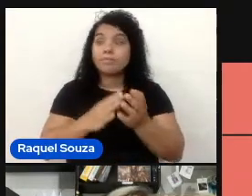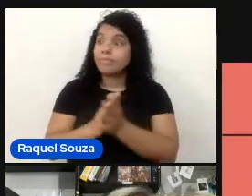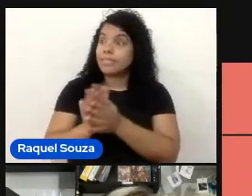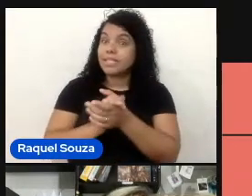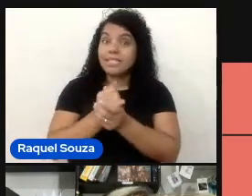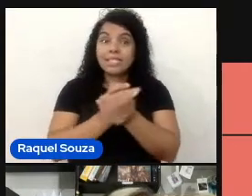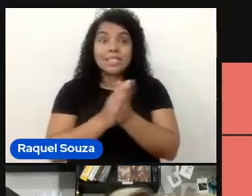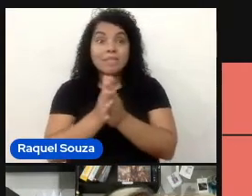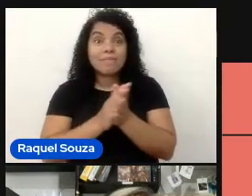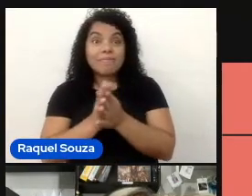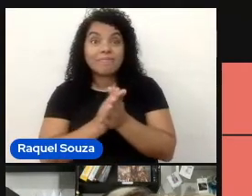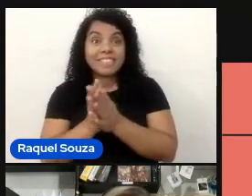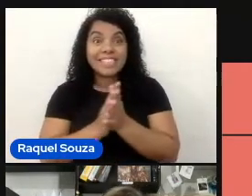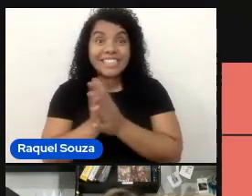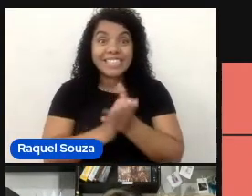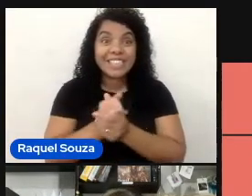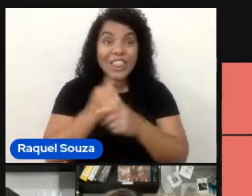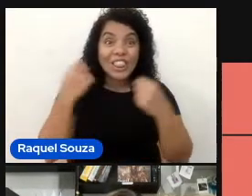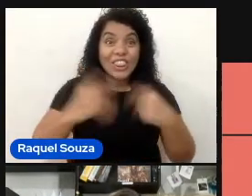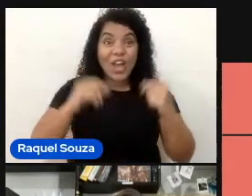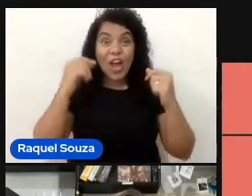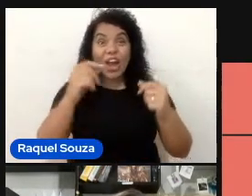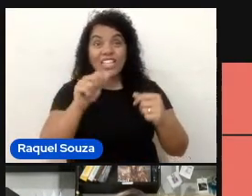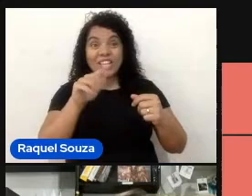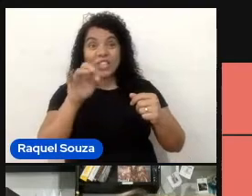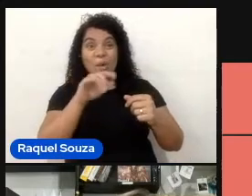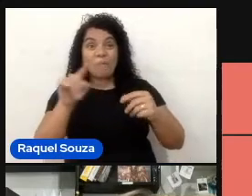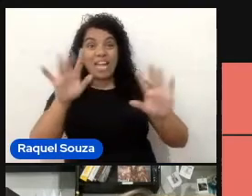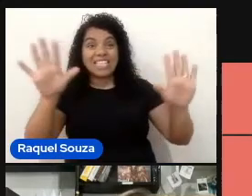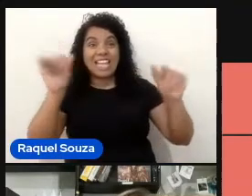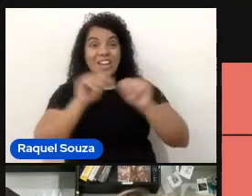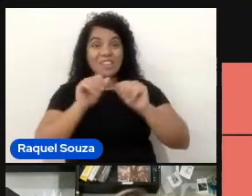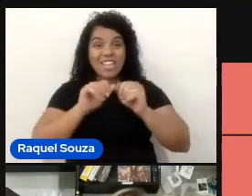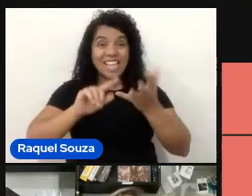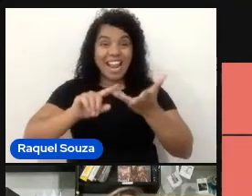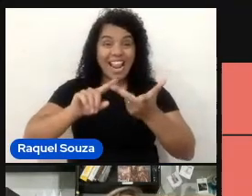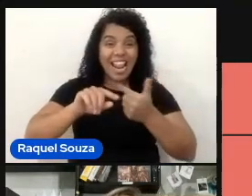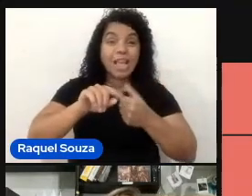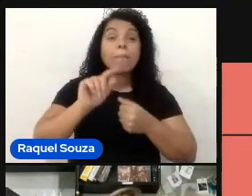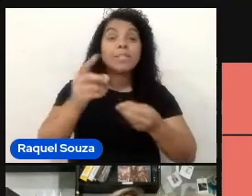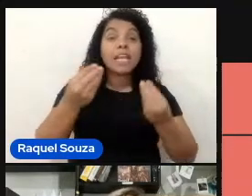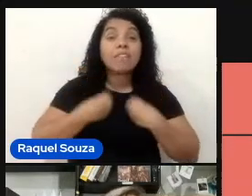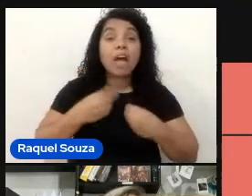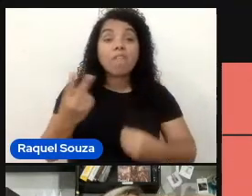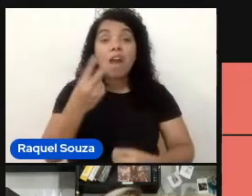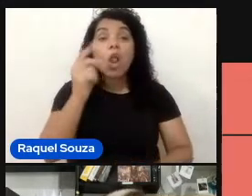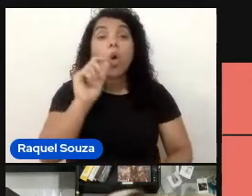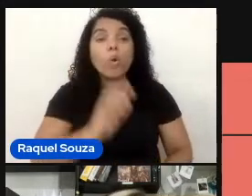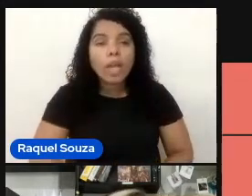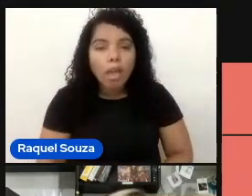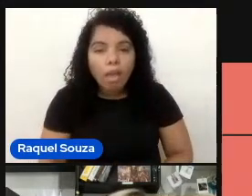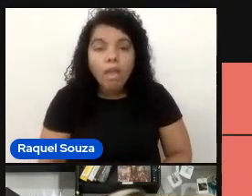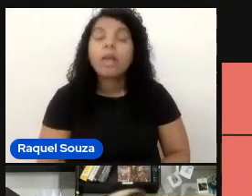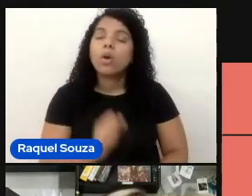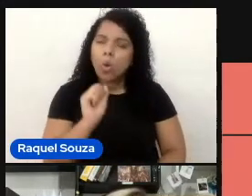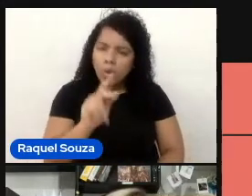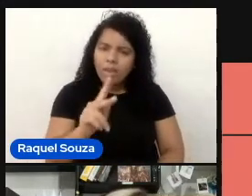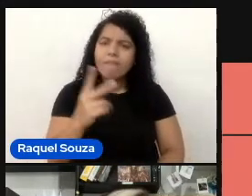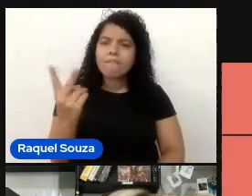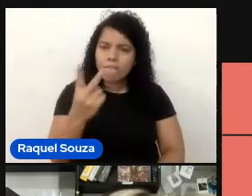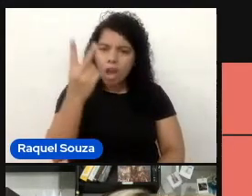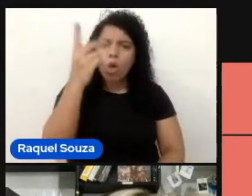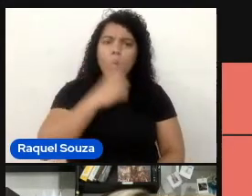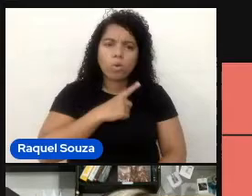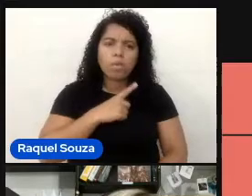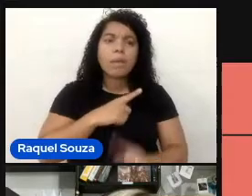da automação. Poxa vida, o que que a automação ela vai trazer de valor? Ela tem muito valor, só que a gente precisa